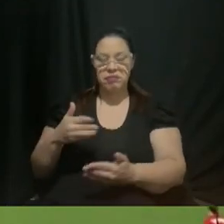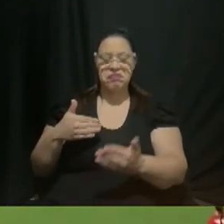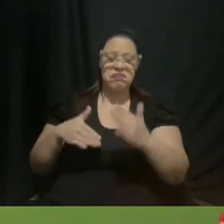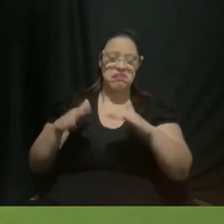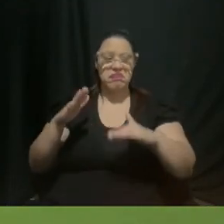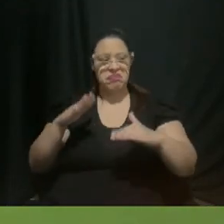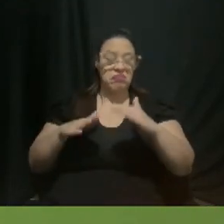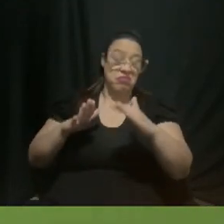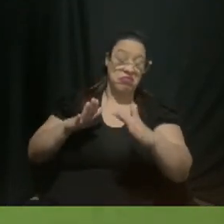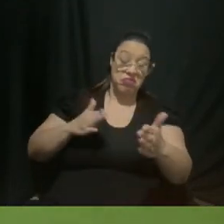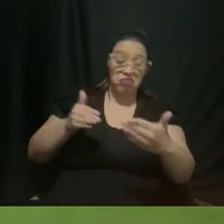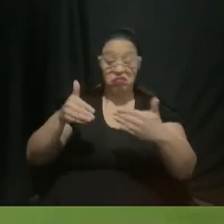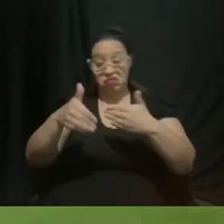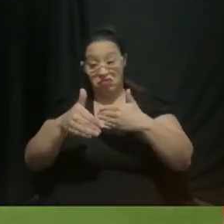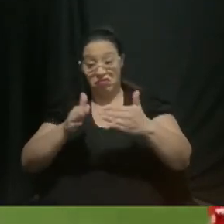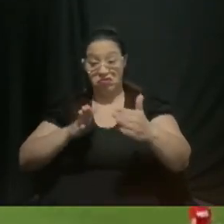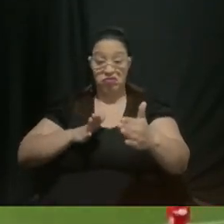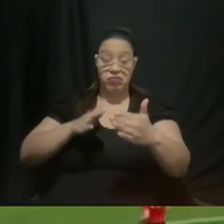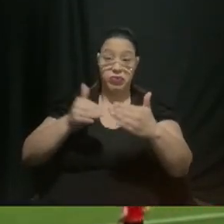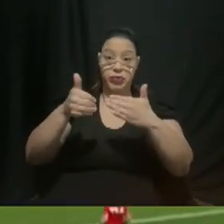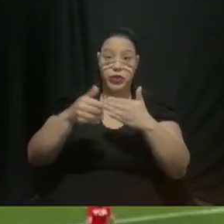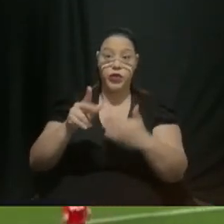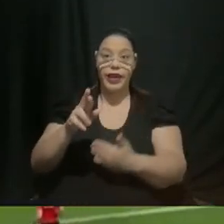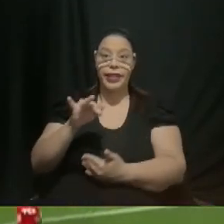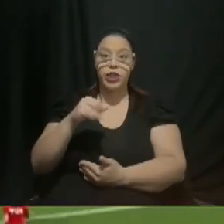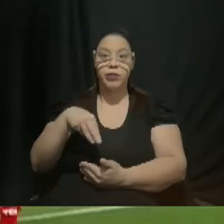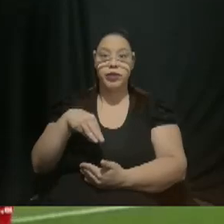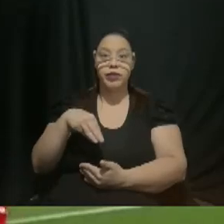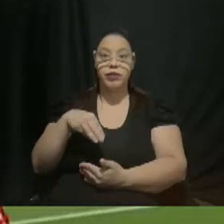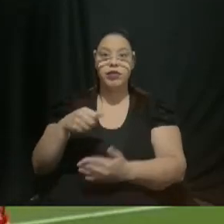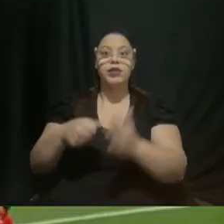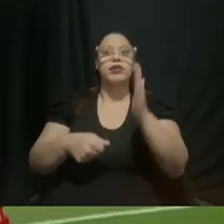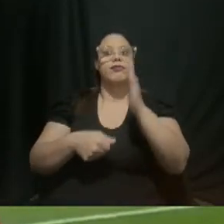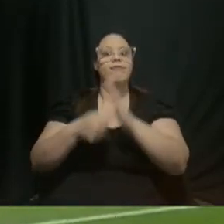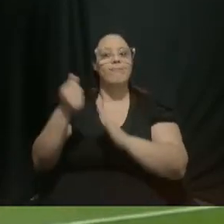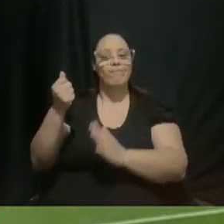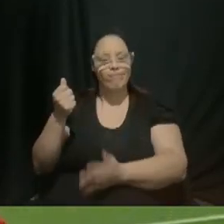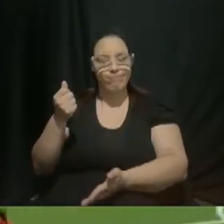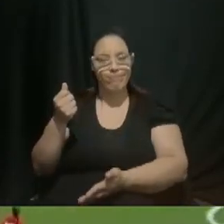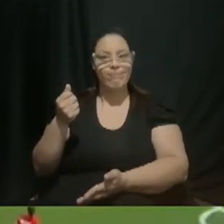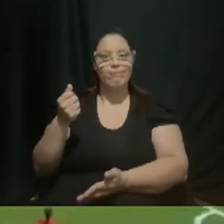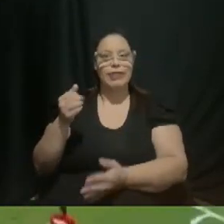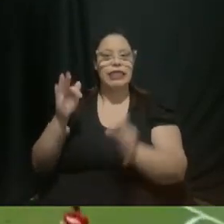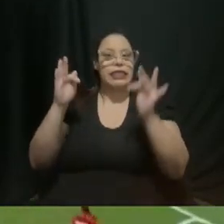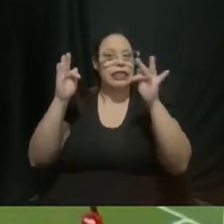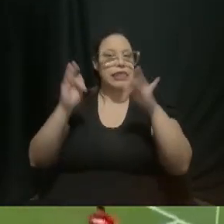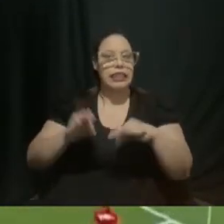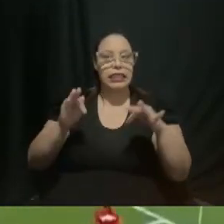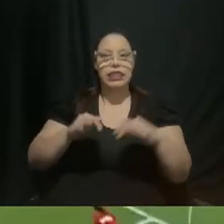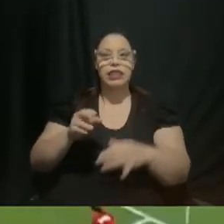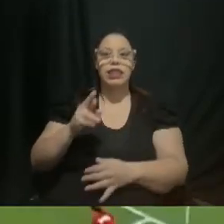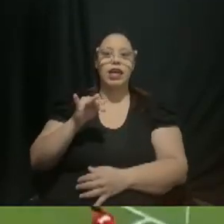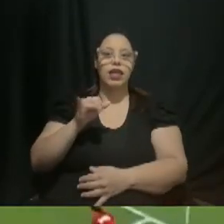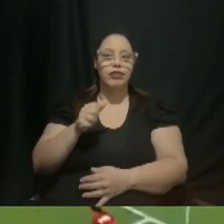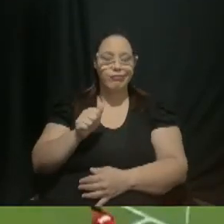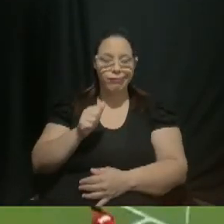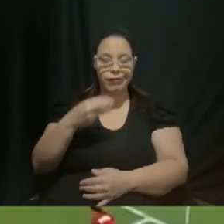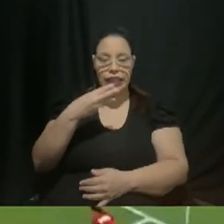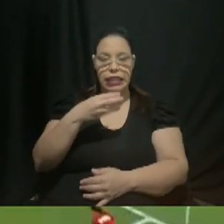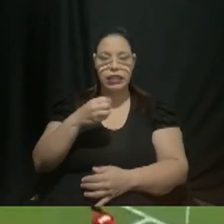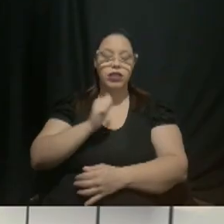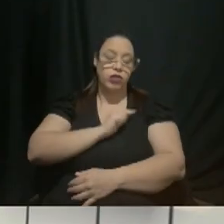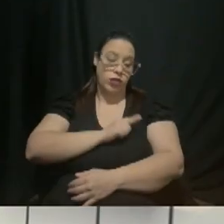e encobriu Vladimir. Mais um belo gol e fim de papo. Ceará 3, Guarani 1.